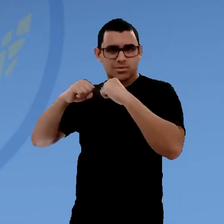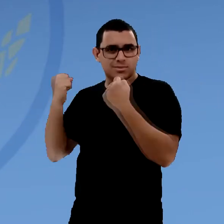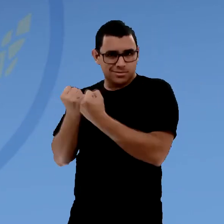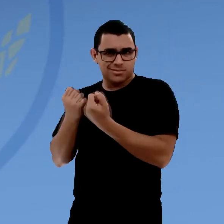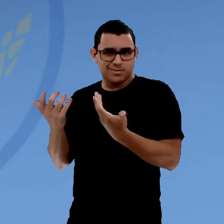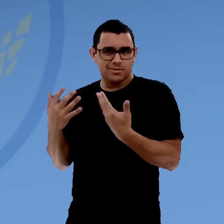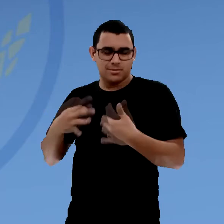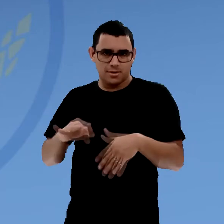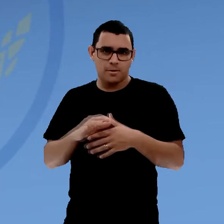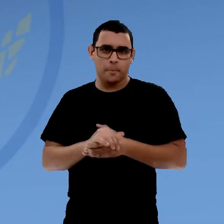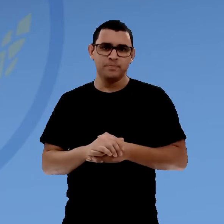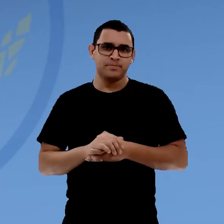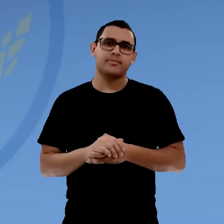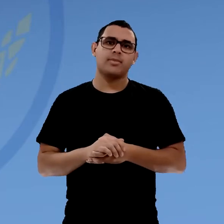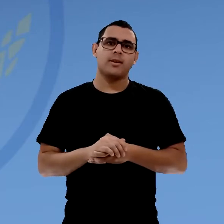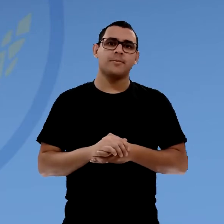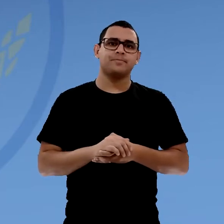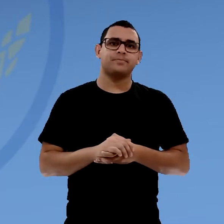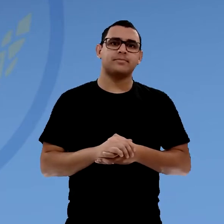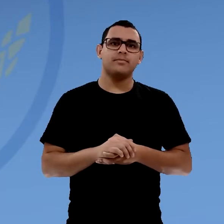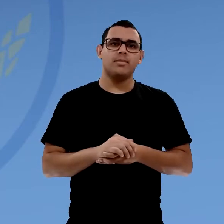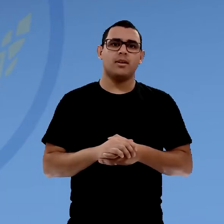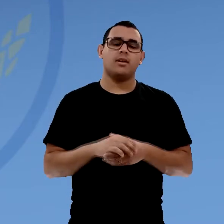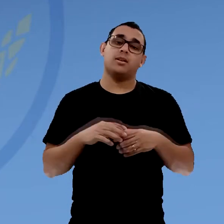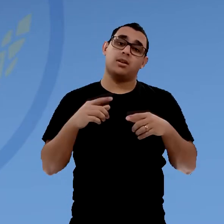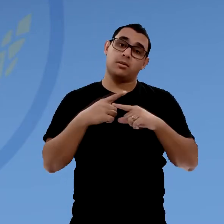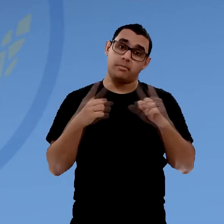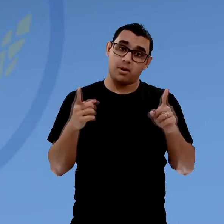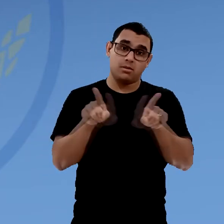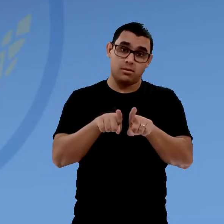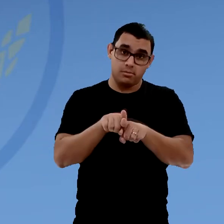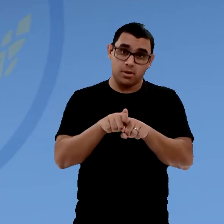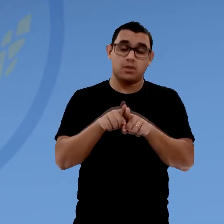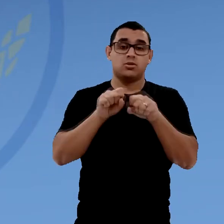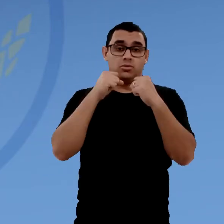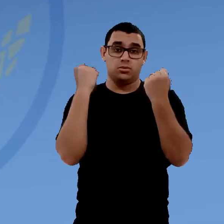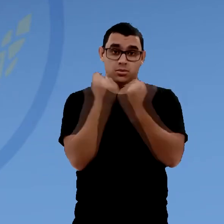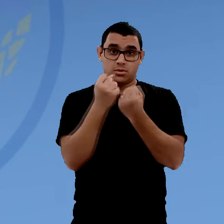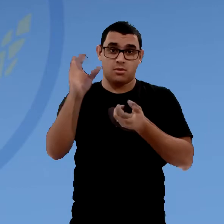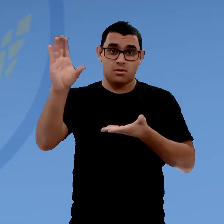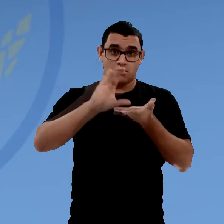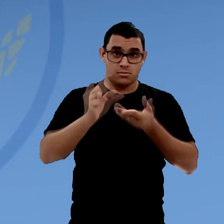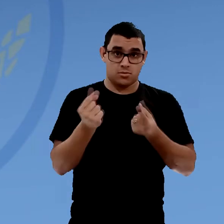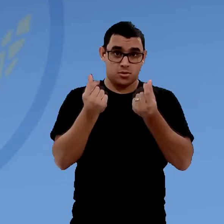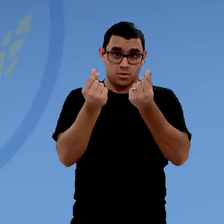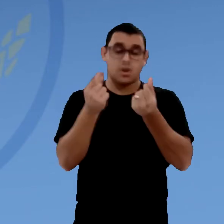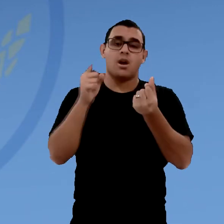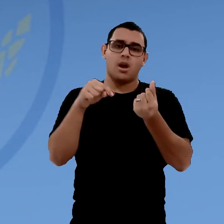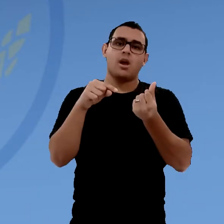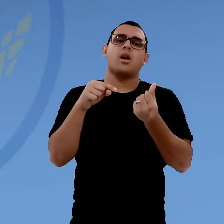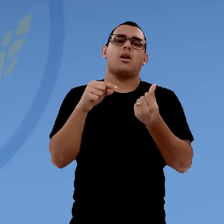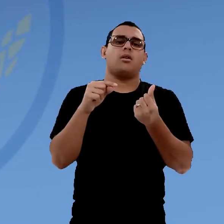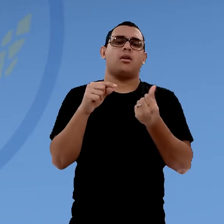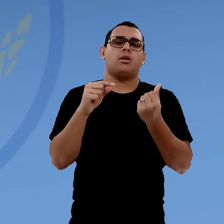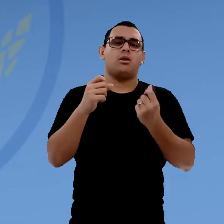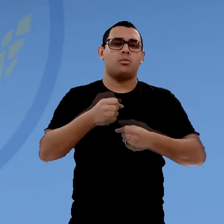poder está nas mãos daquele que tem um melhor status social. Justamente status